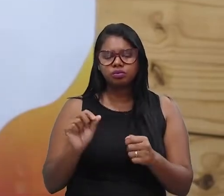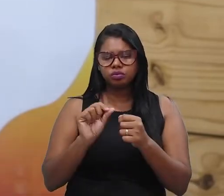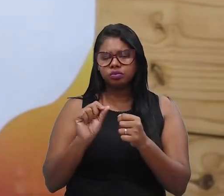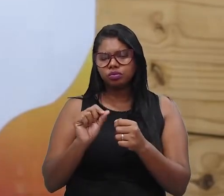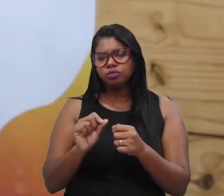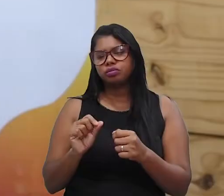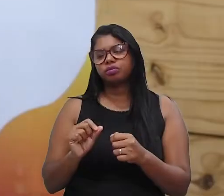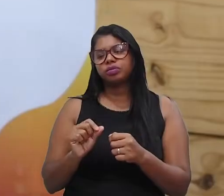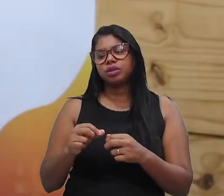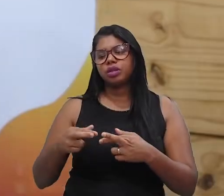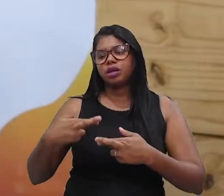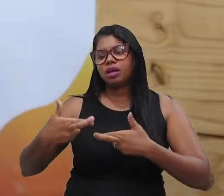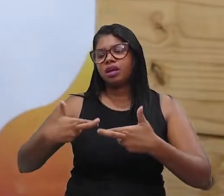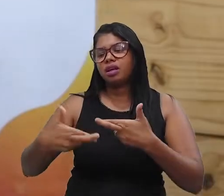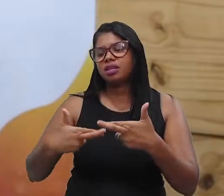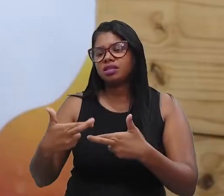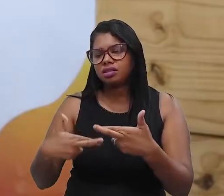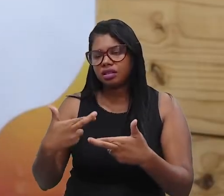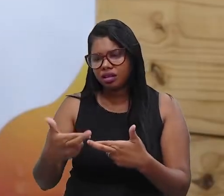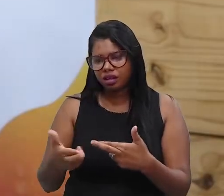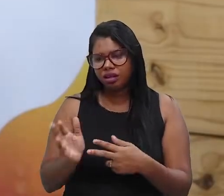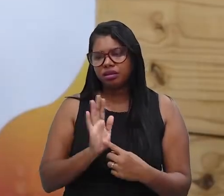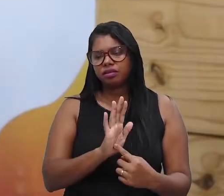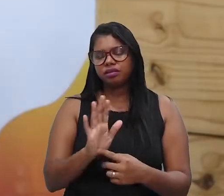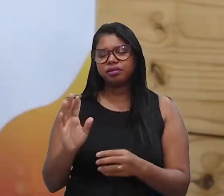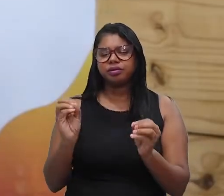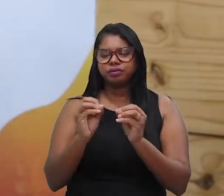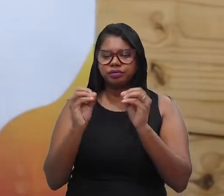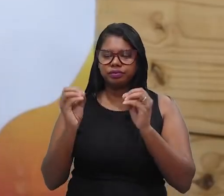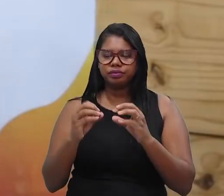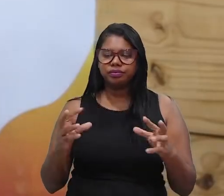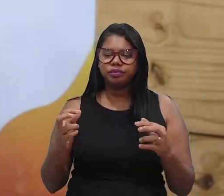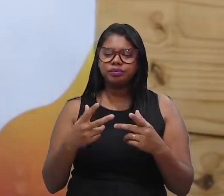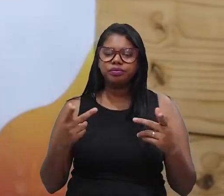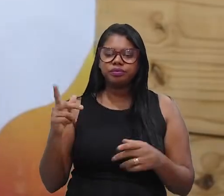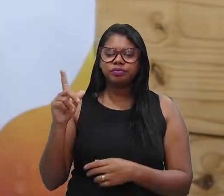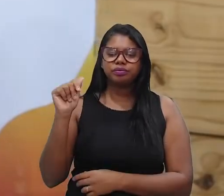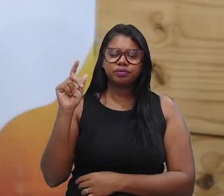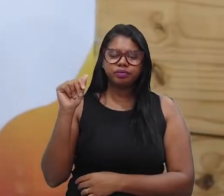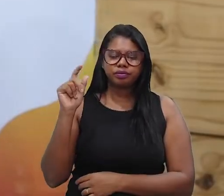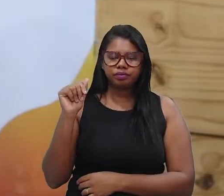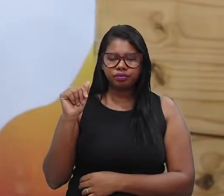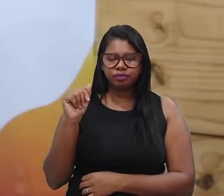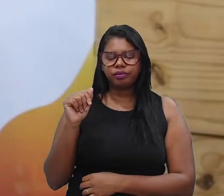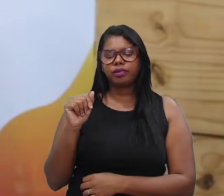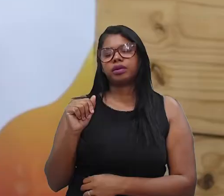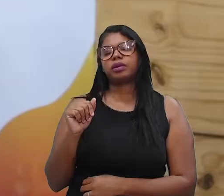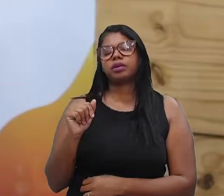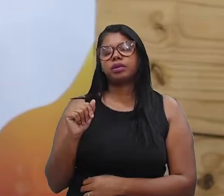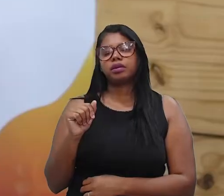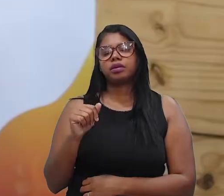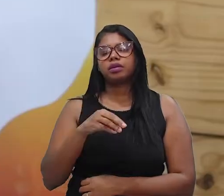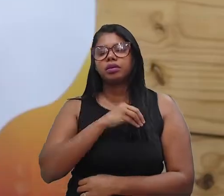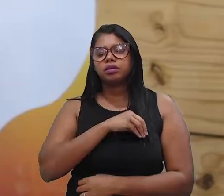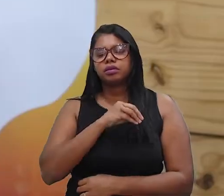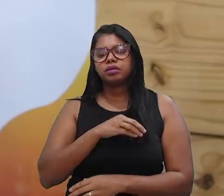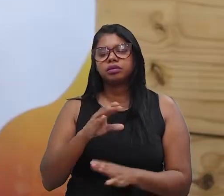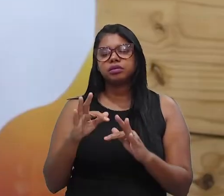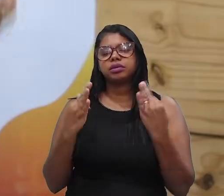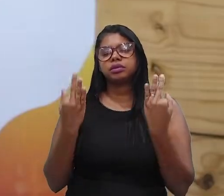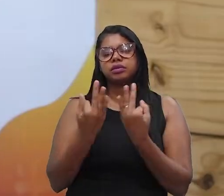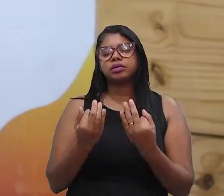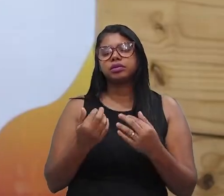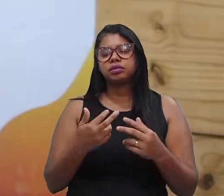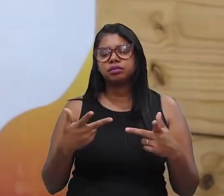que utilizam desses meios para criar renda e aumentar o lucro e trazer um resultado